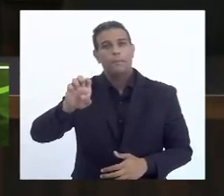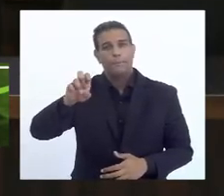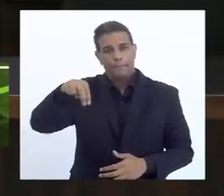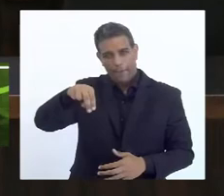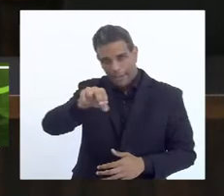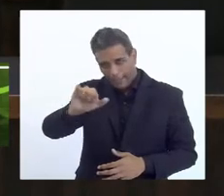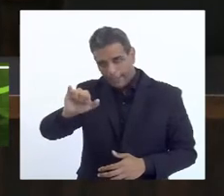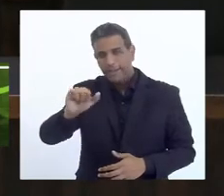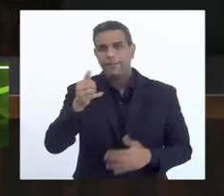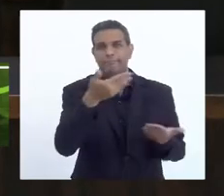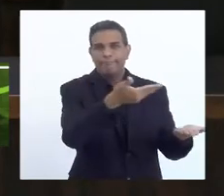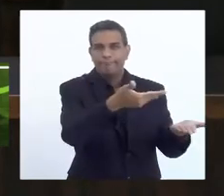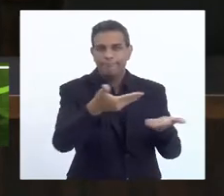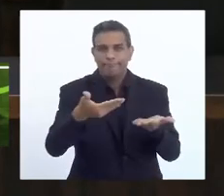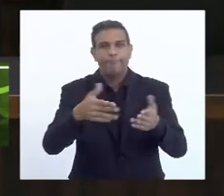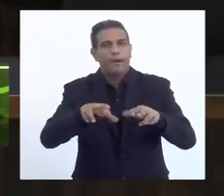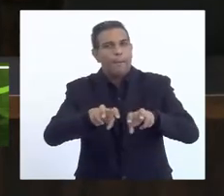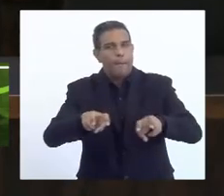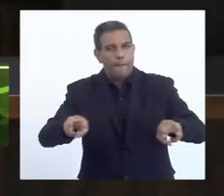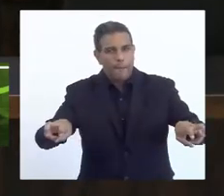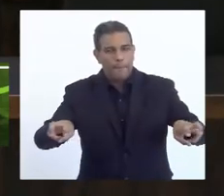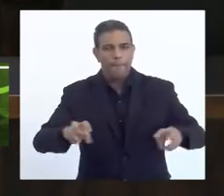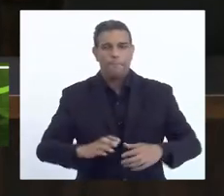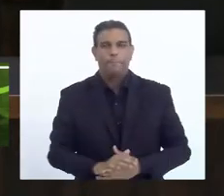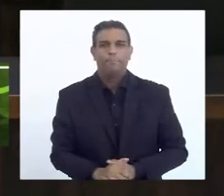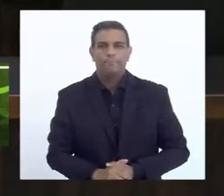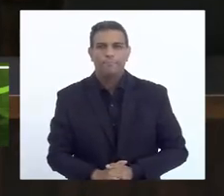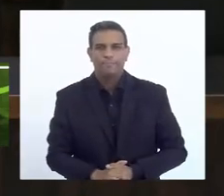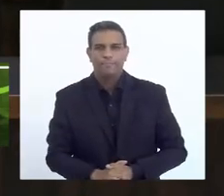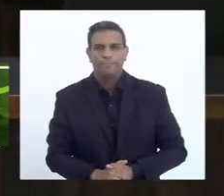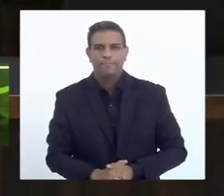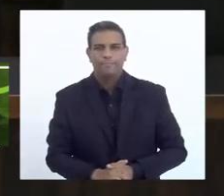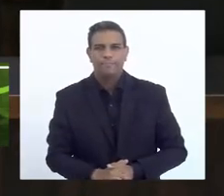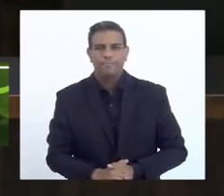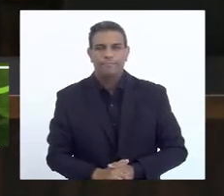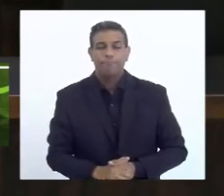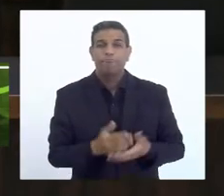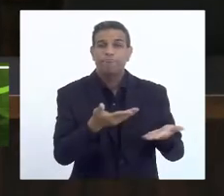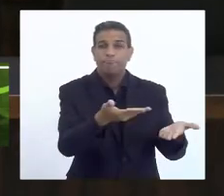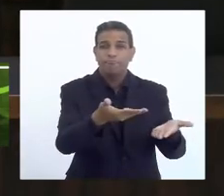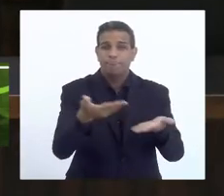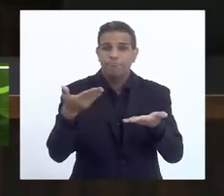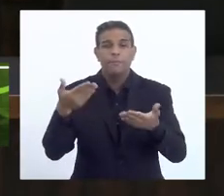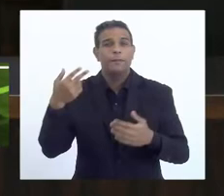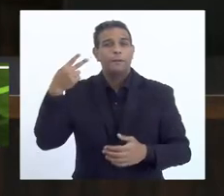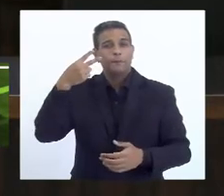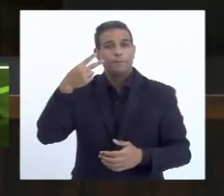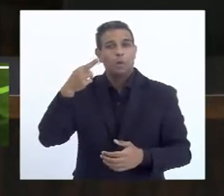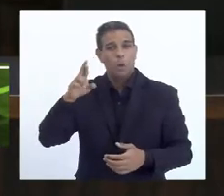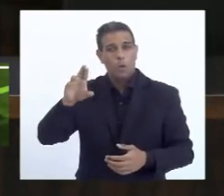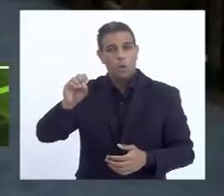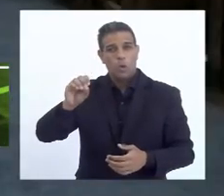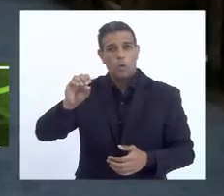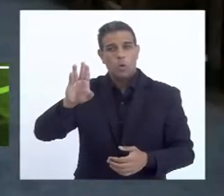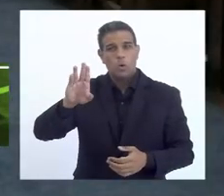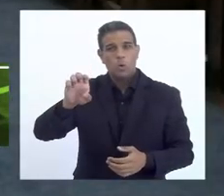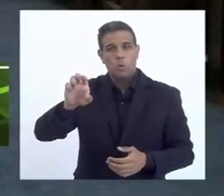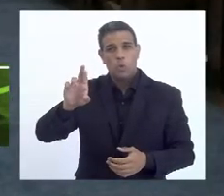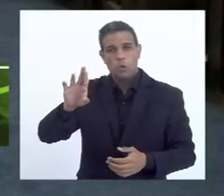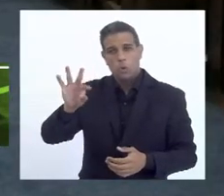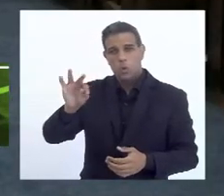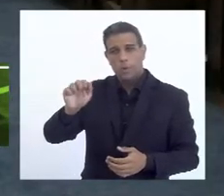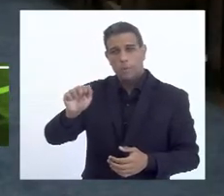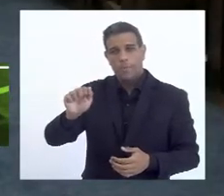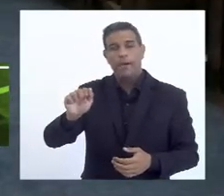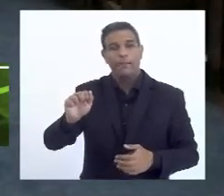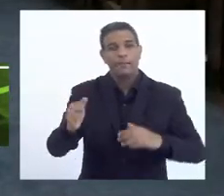também gostaria de imediatamente chamá-la para a mesa. Passar a palavra, então, para a nossa querida Roberta Eugênio. Ela